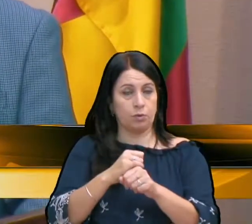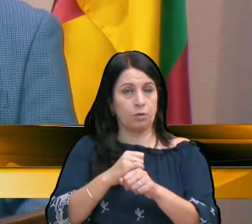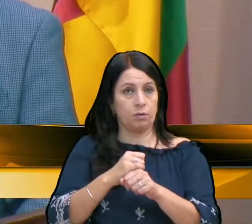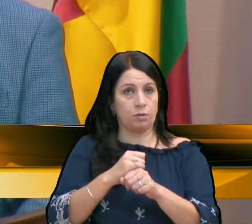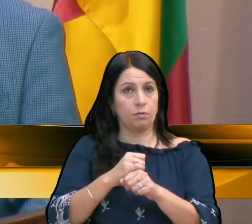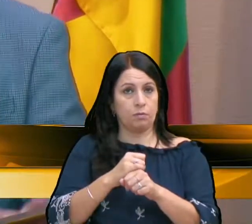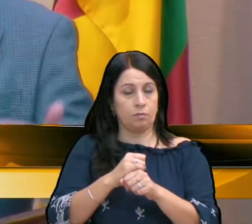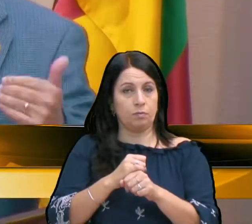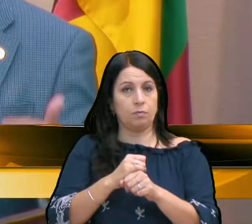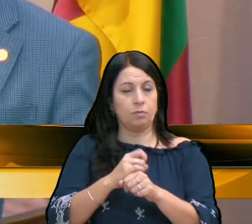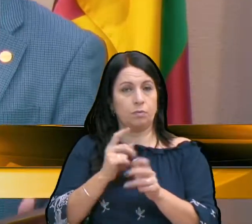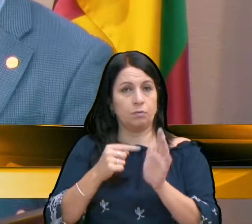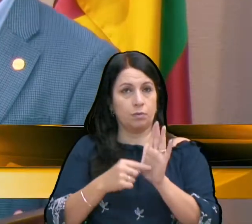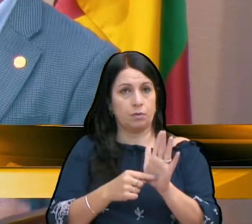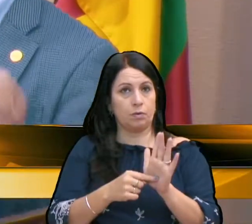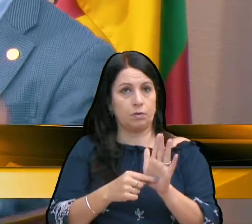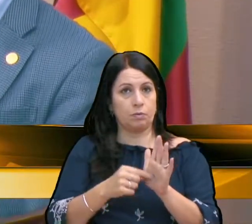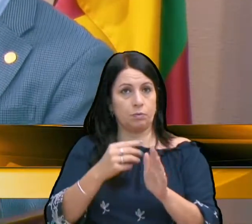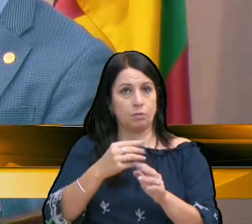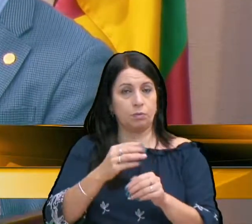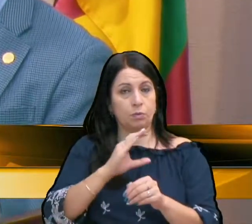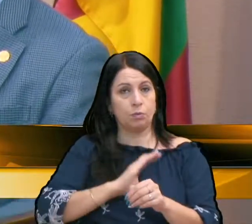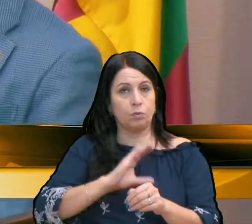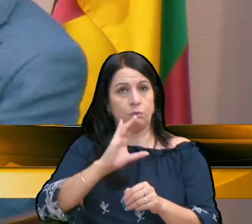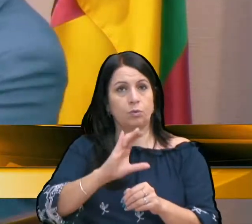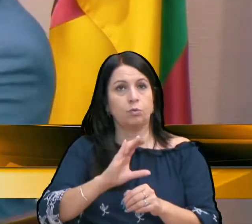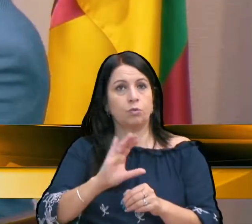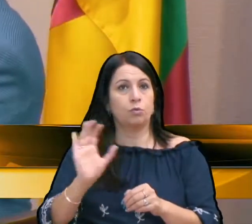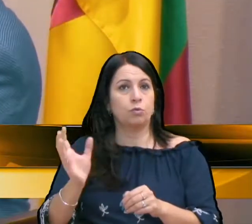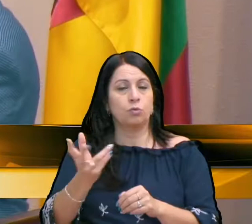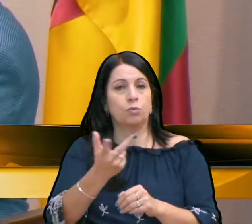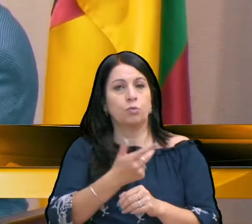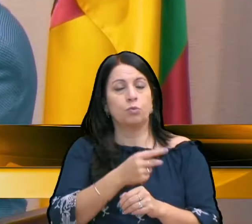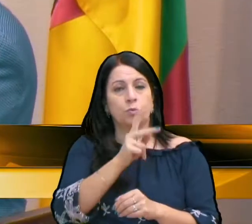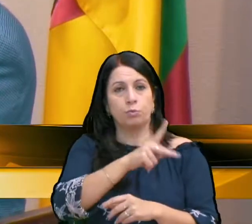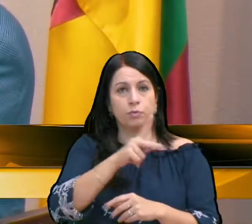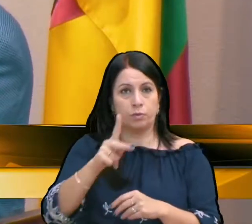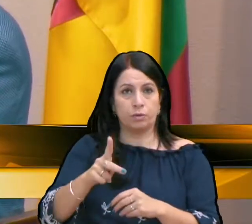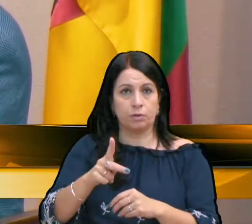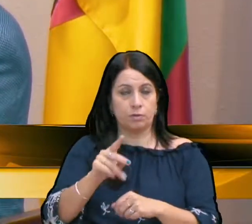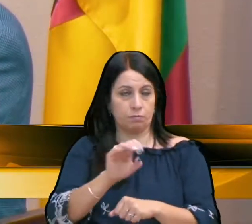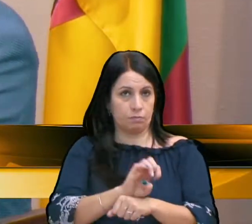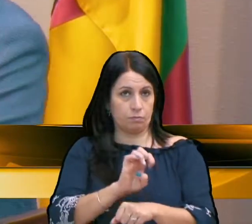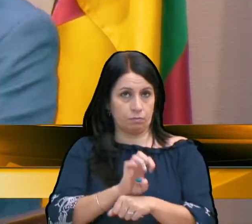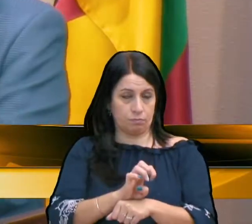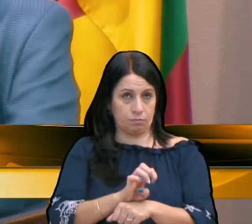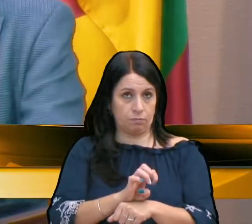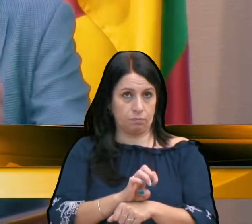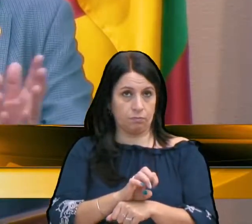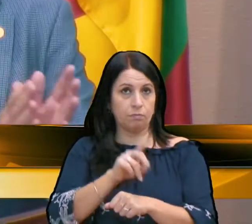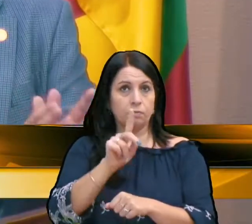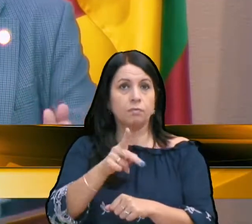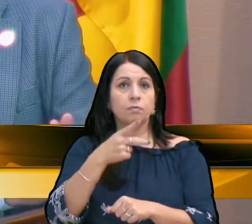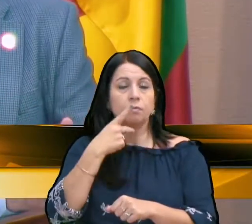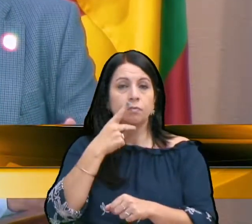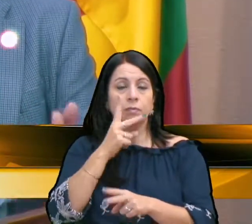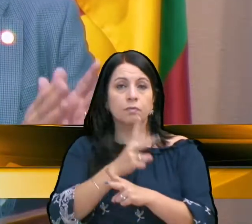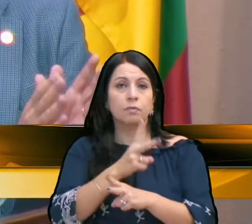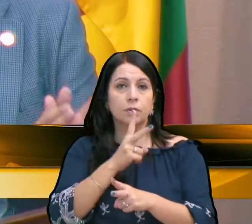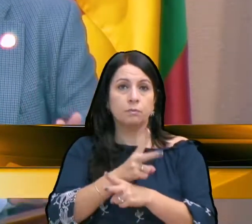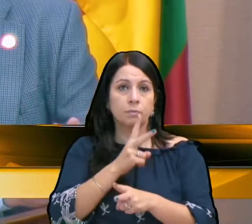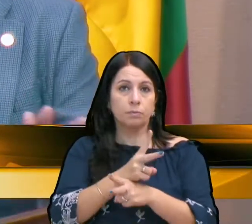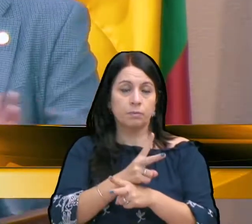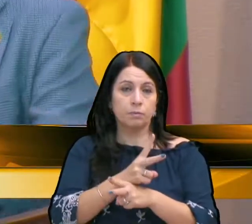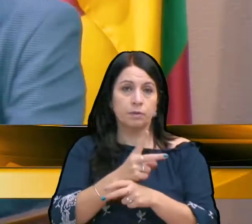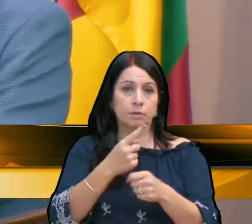passava pelo coordenador o nome de todos os professores do Estado que seriam cedidos ao